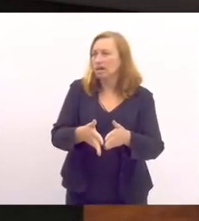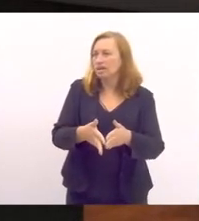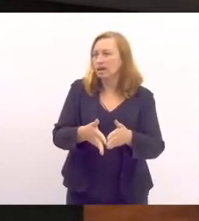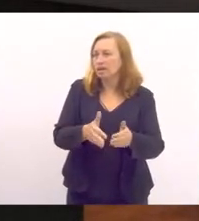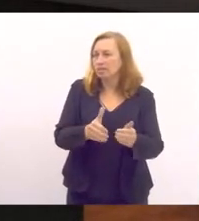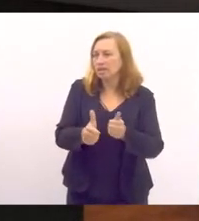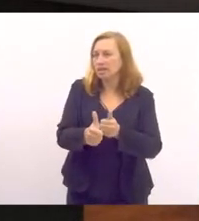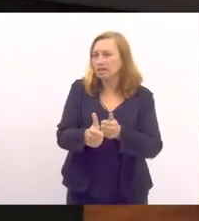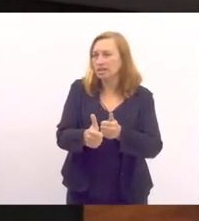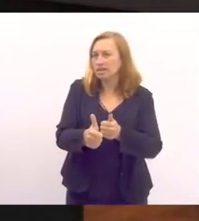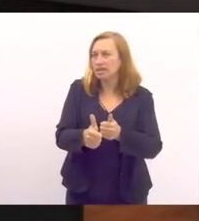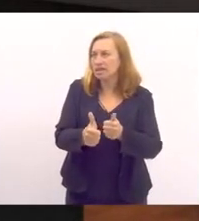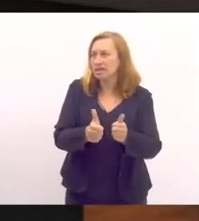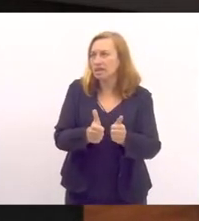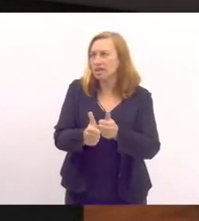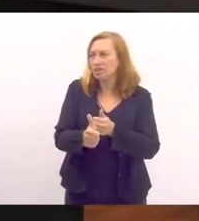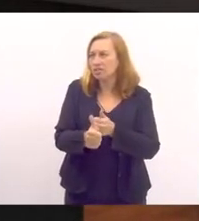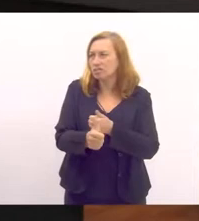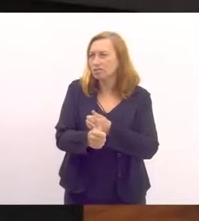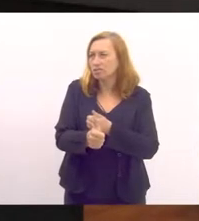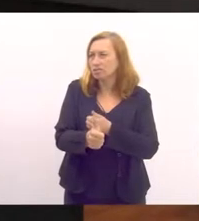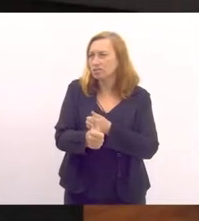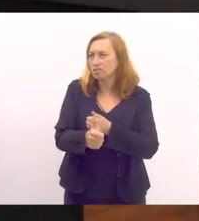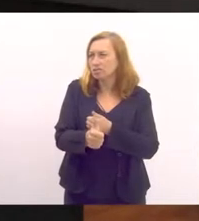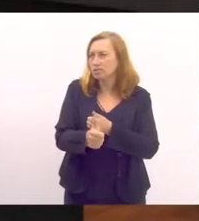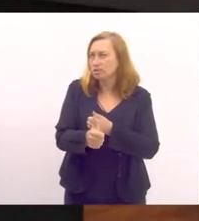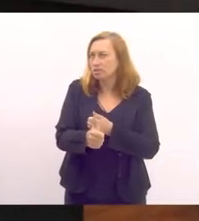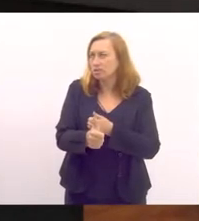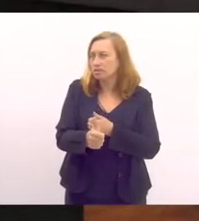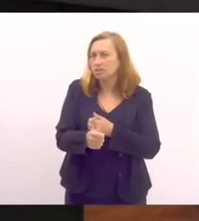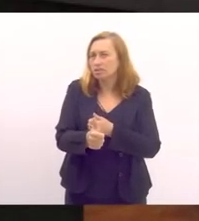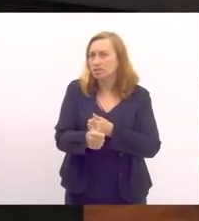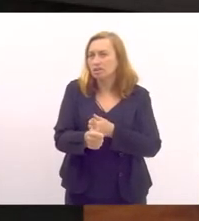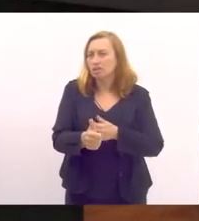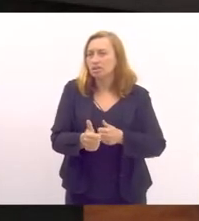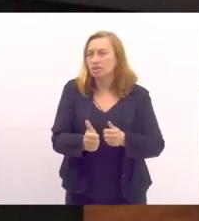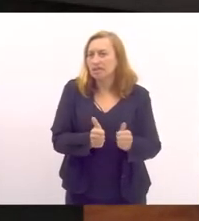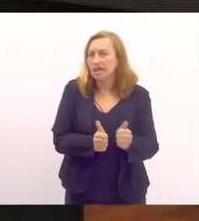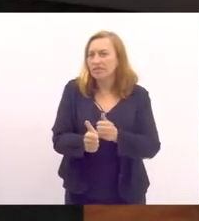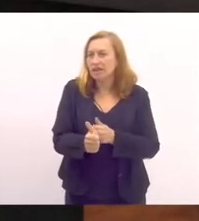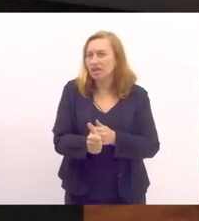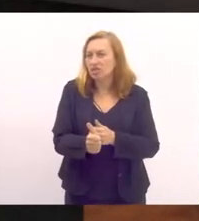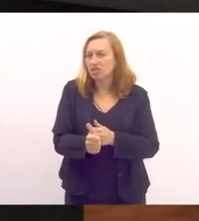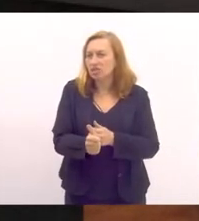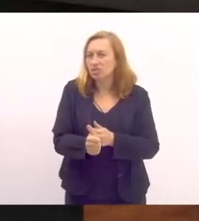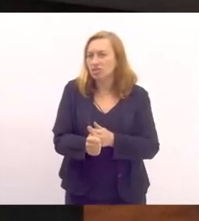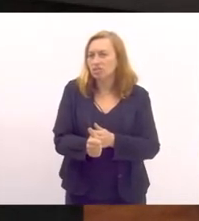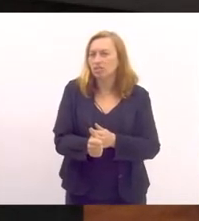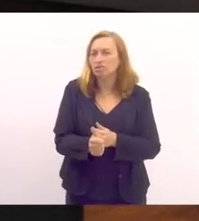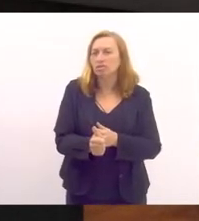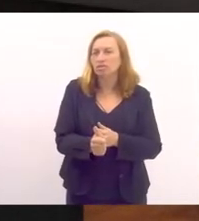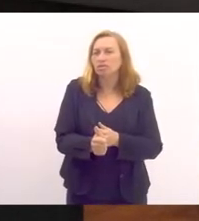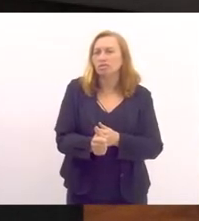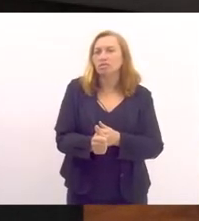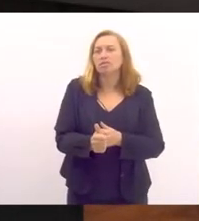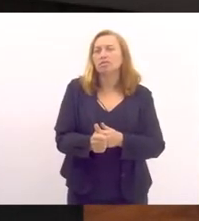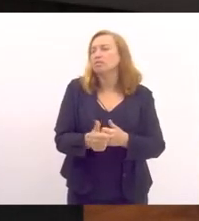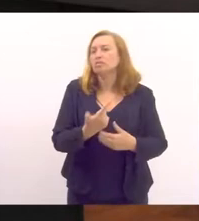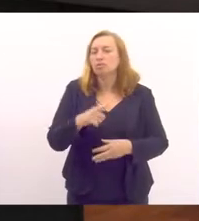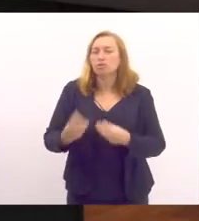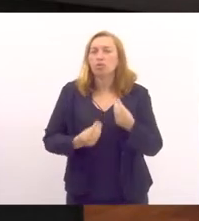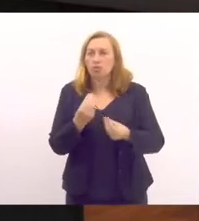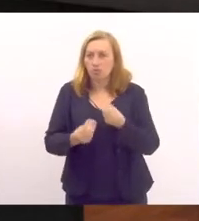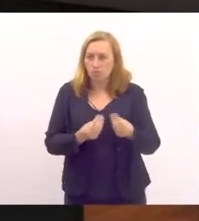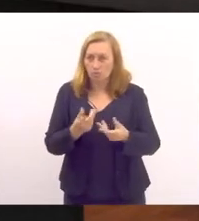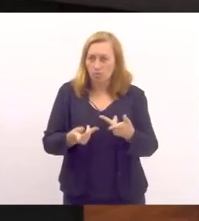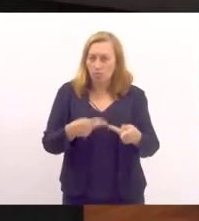mesmo, que conhece a realidade, que conhece o trade, que conhece a comunidade, quem está lá na ponta são as instâncias. Não tem o que dizer. A